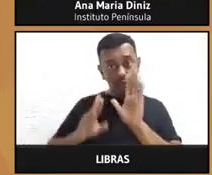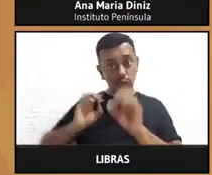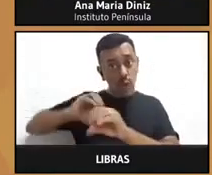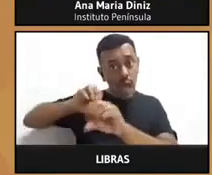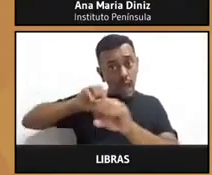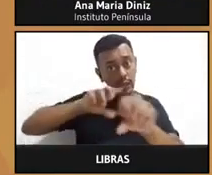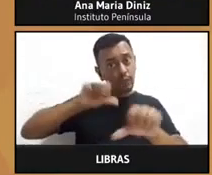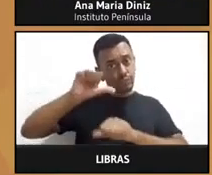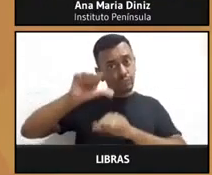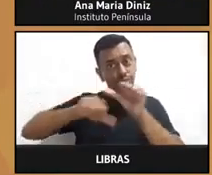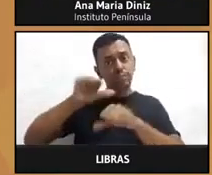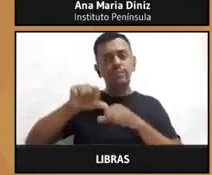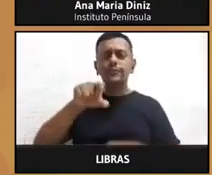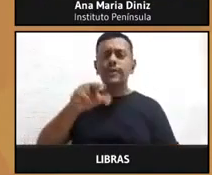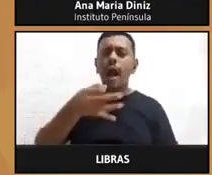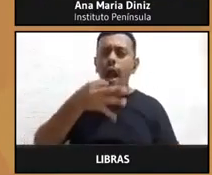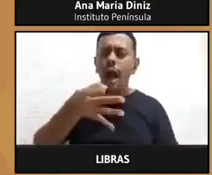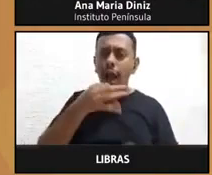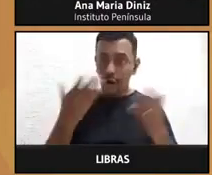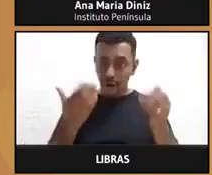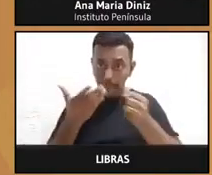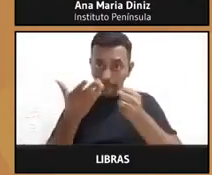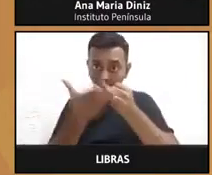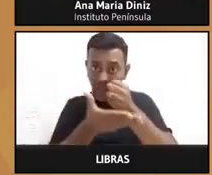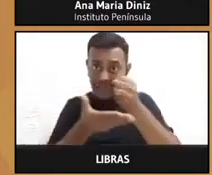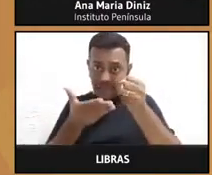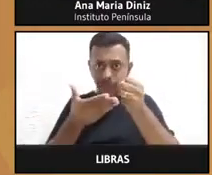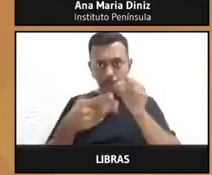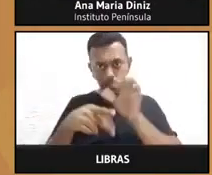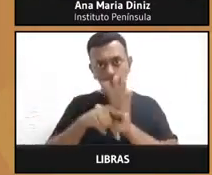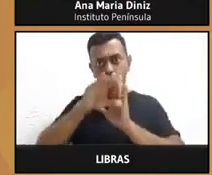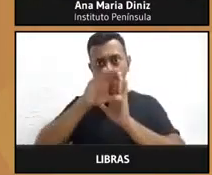esta nova base curricular significa uma